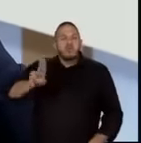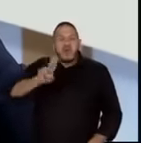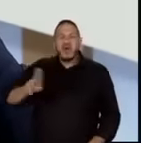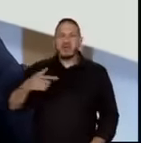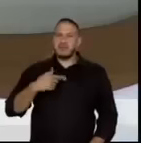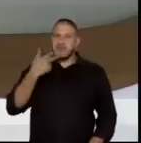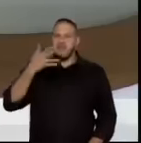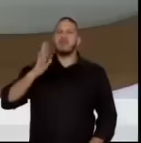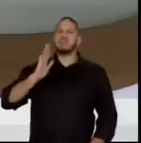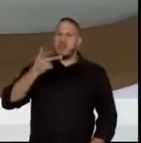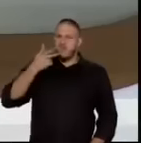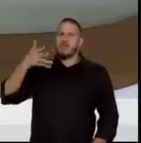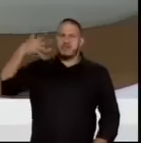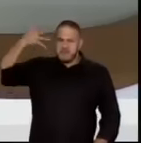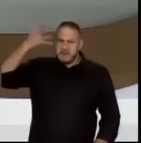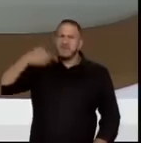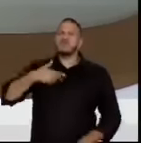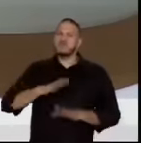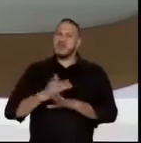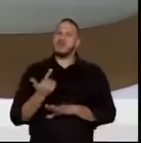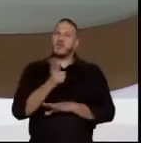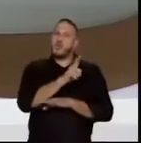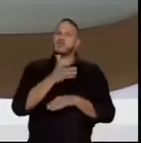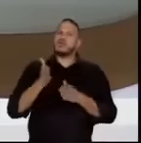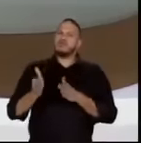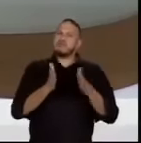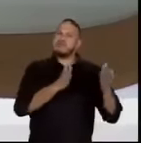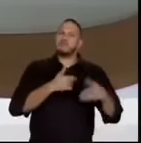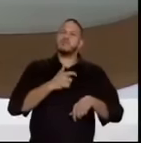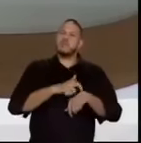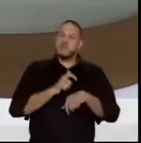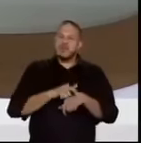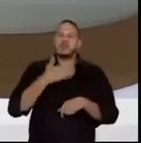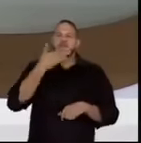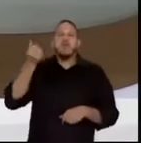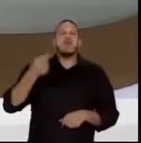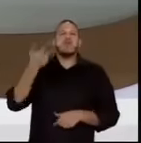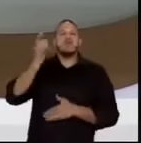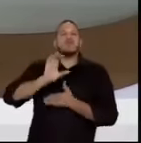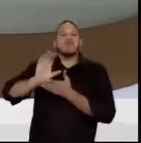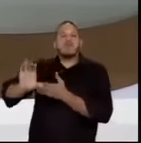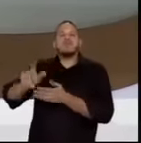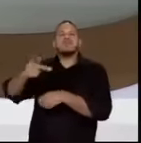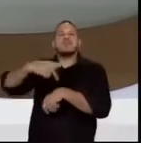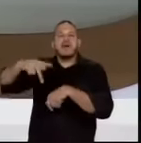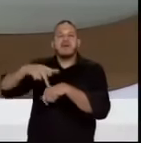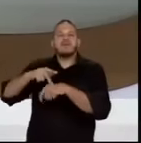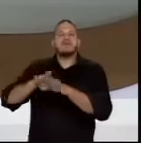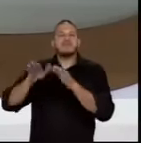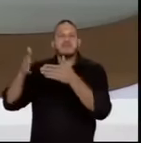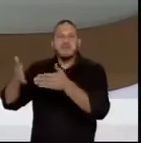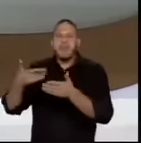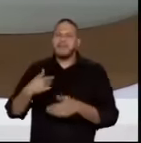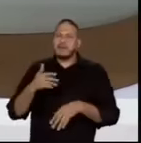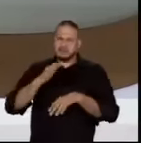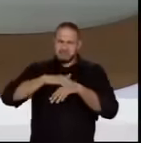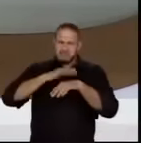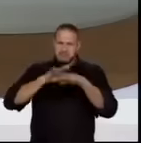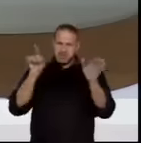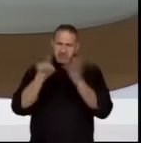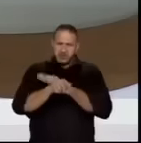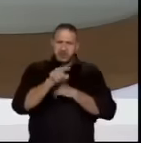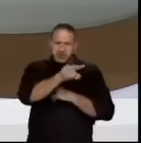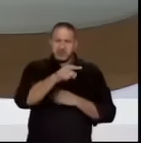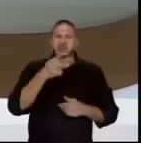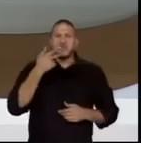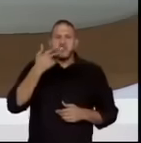que já foi feito, inclusive, em outras vezes. O dinheiro seria mais bem usado nos países de origem. Eu pergunto ao senhor, o senhor citou